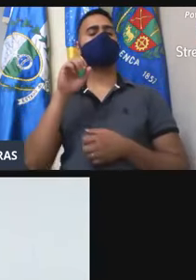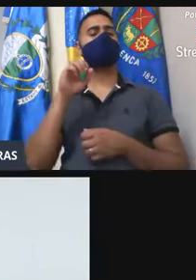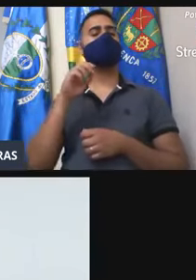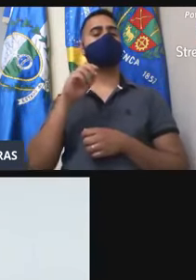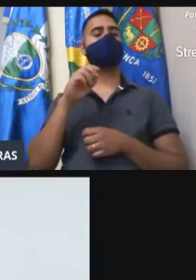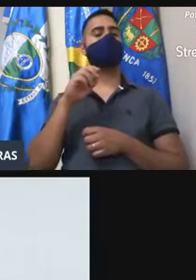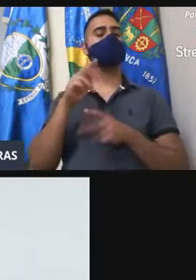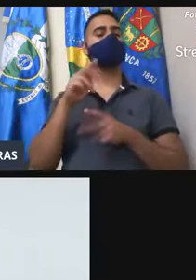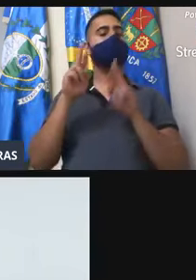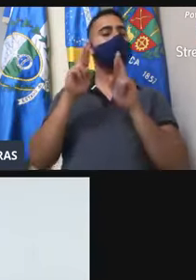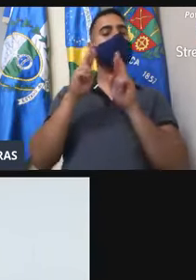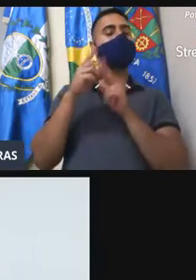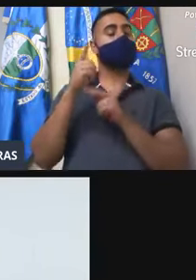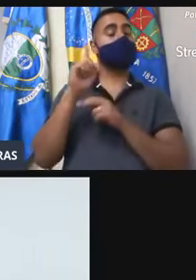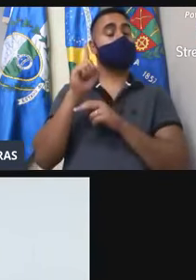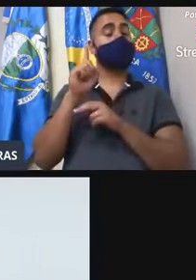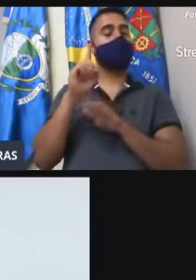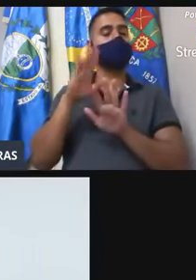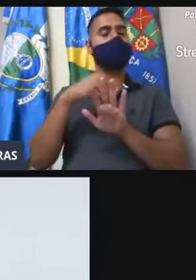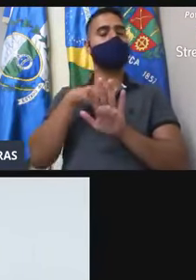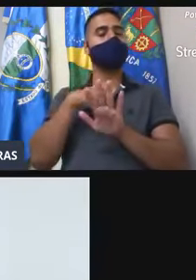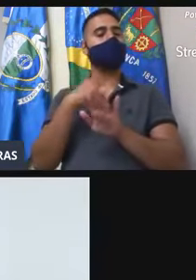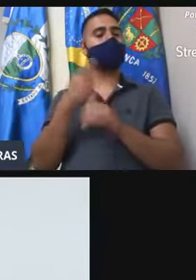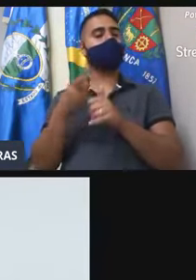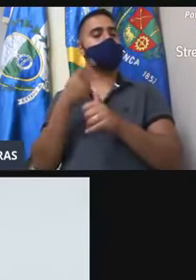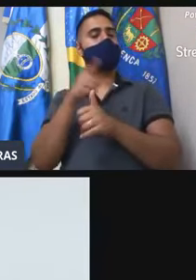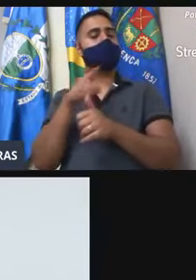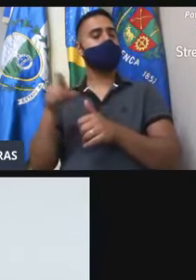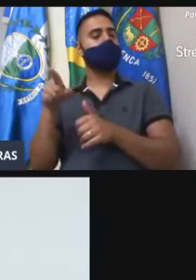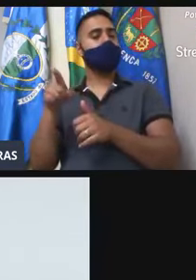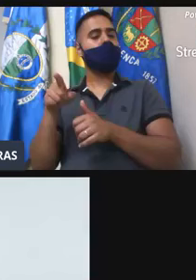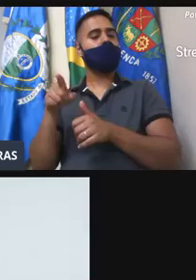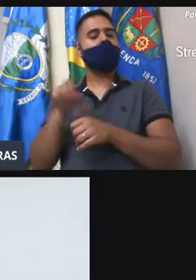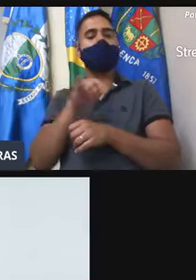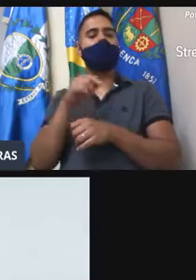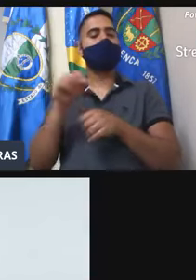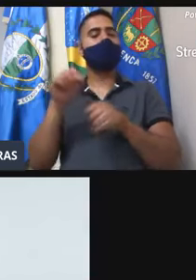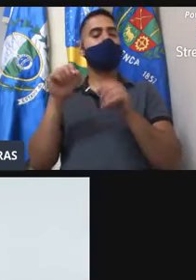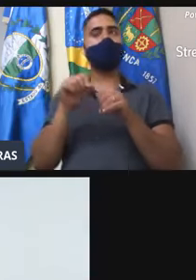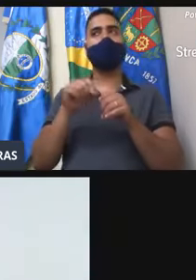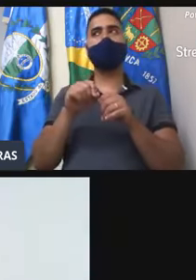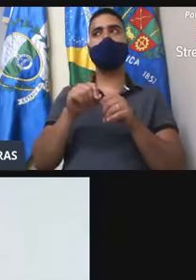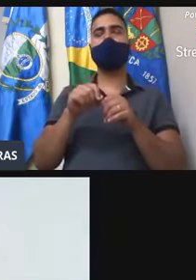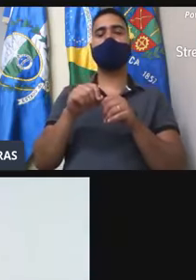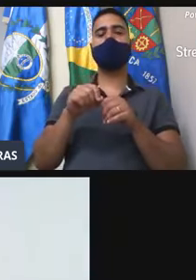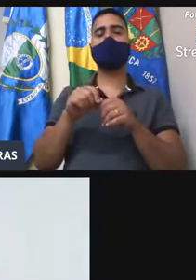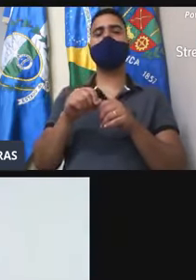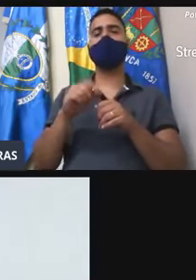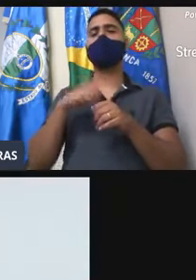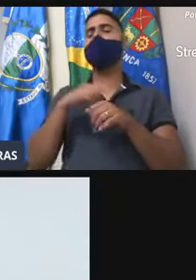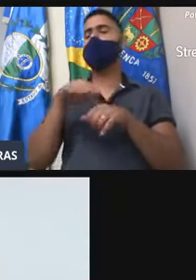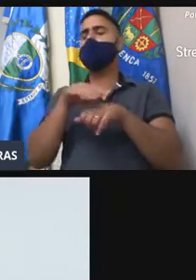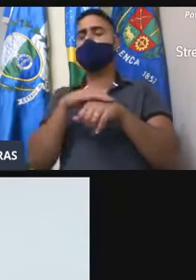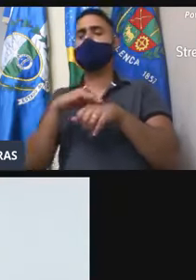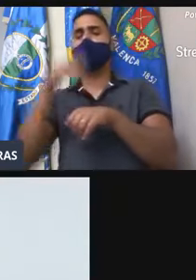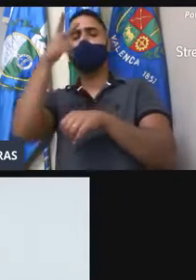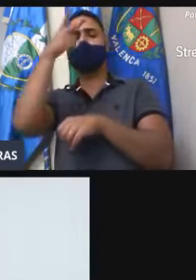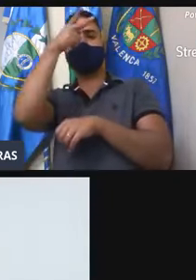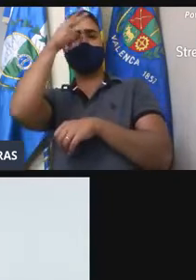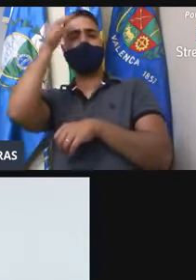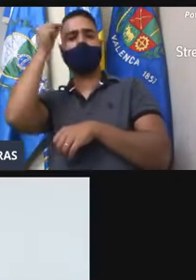não. A gente sentiu na primeira semana, né, Marcos? Então, se a gente não fizer, conversamos com o prefeito, Mauro